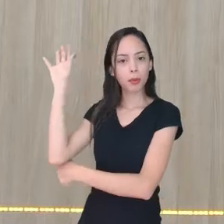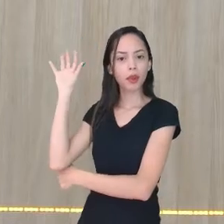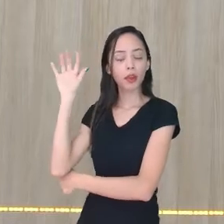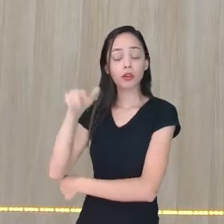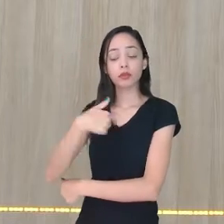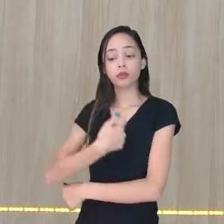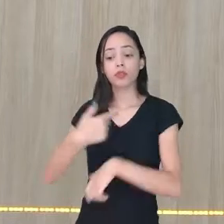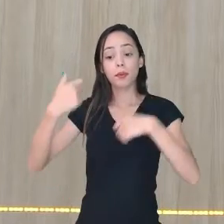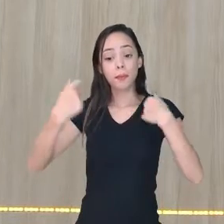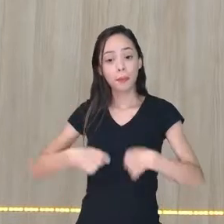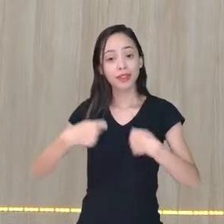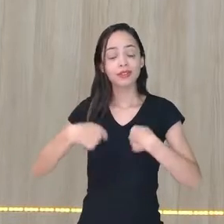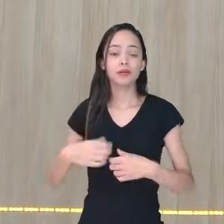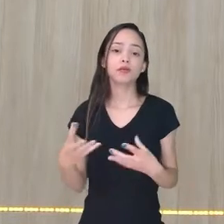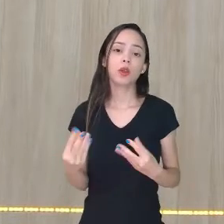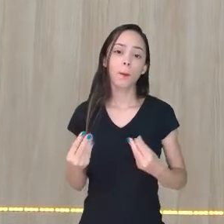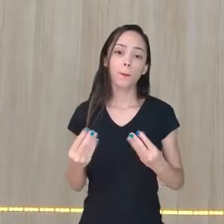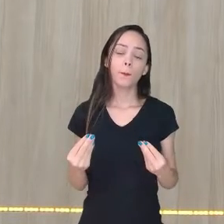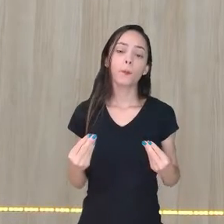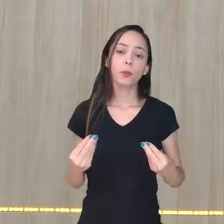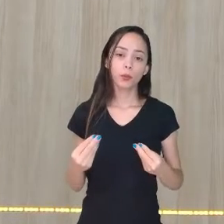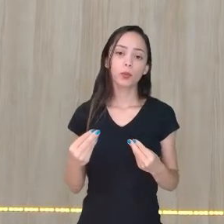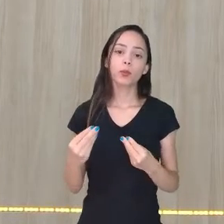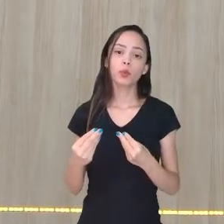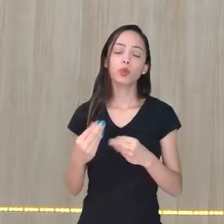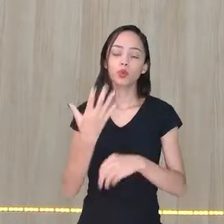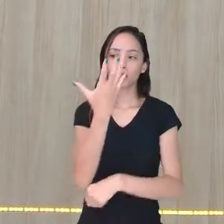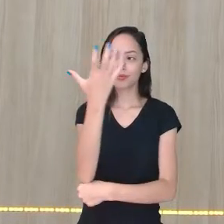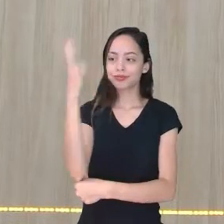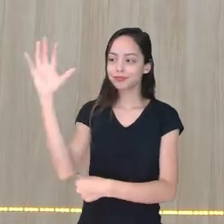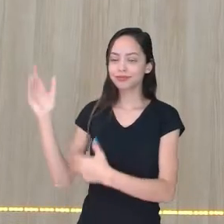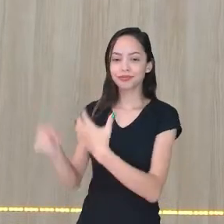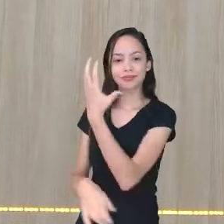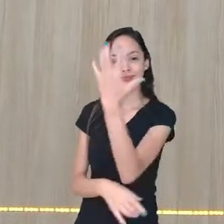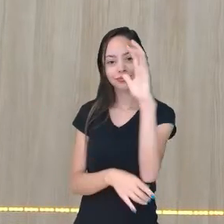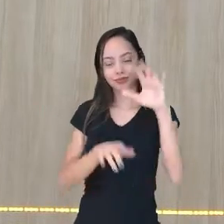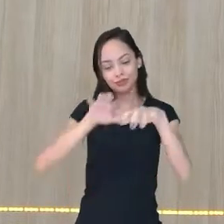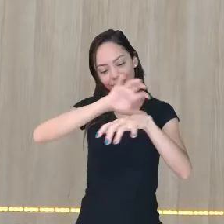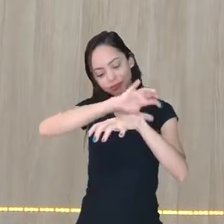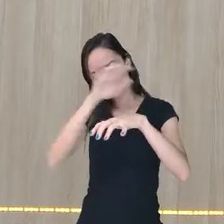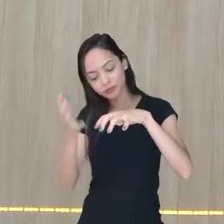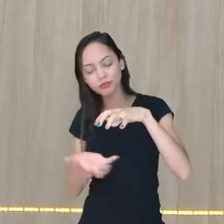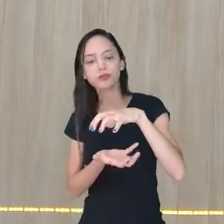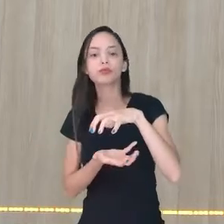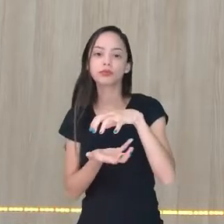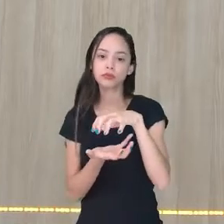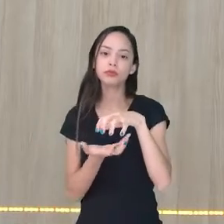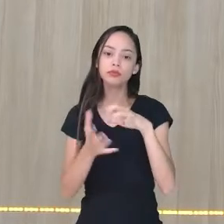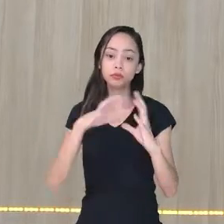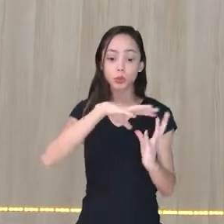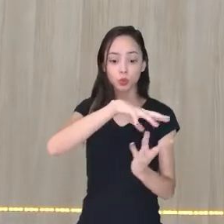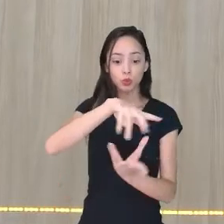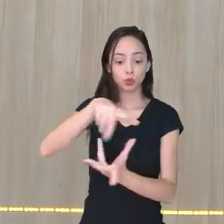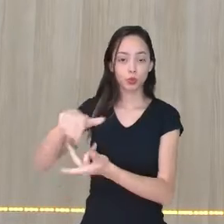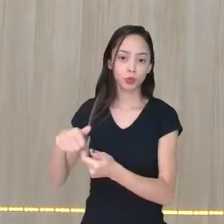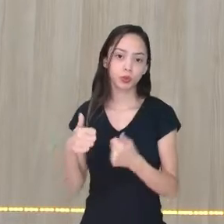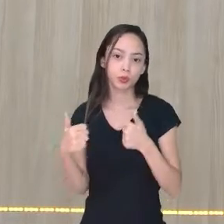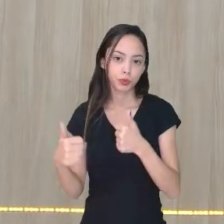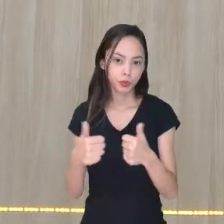muito desse reino, dessa fauna que faz parte do nosso planeta, tá?